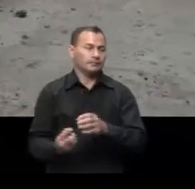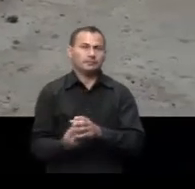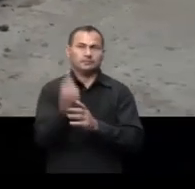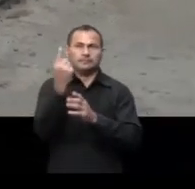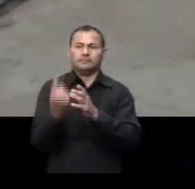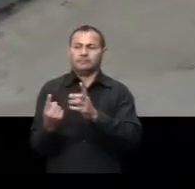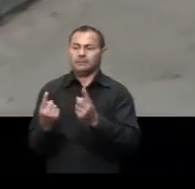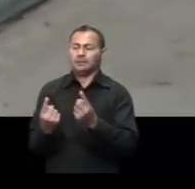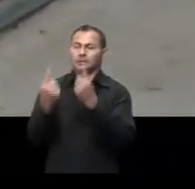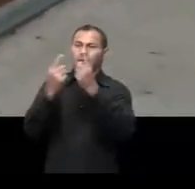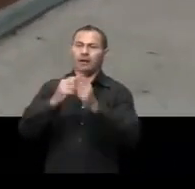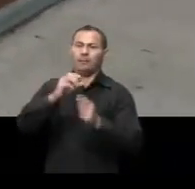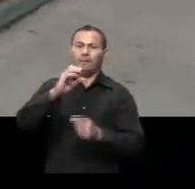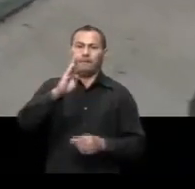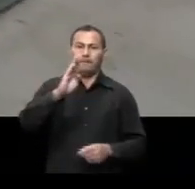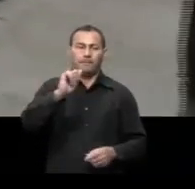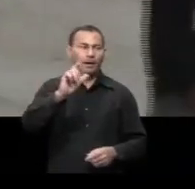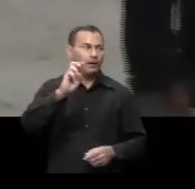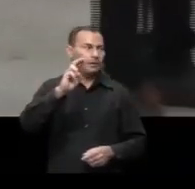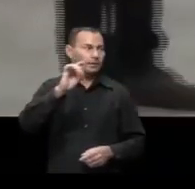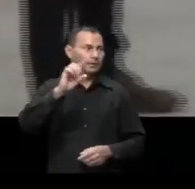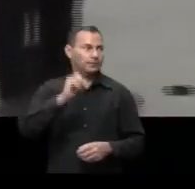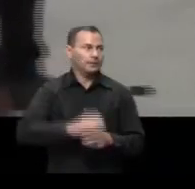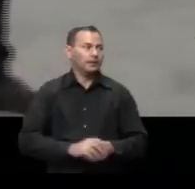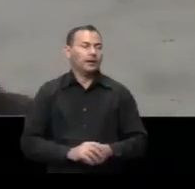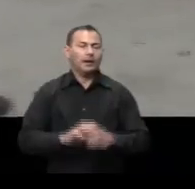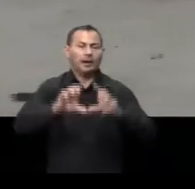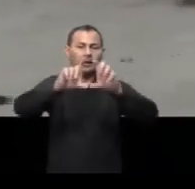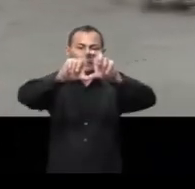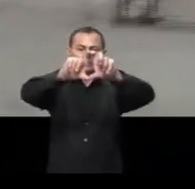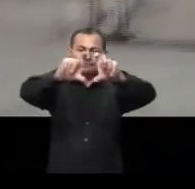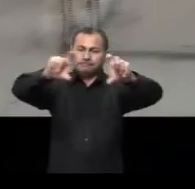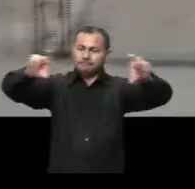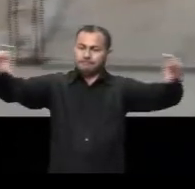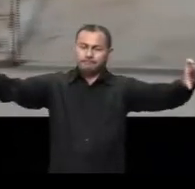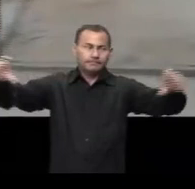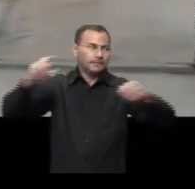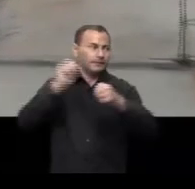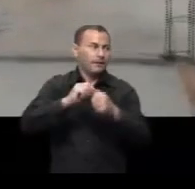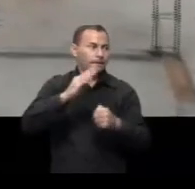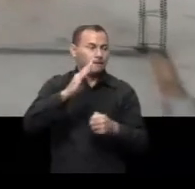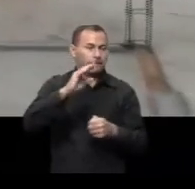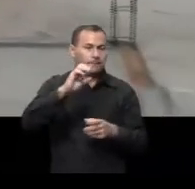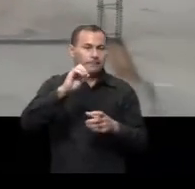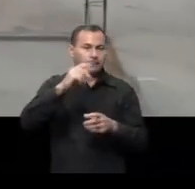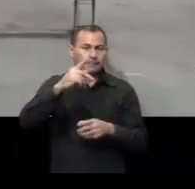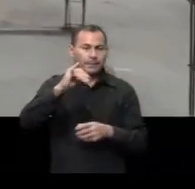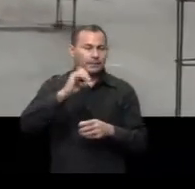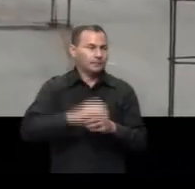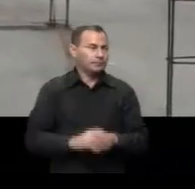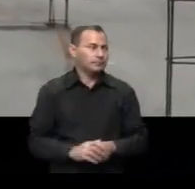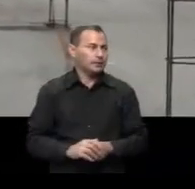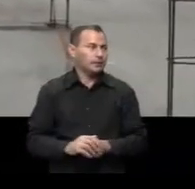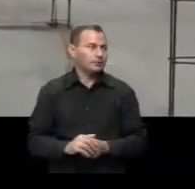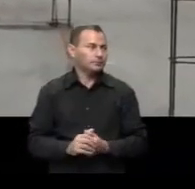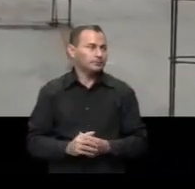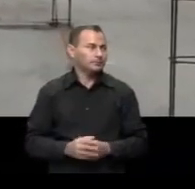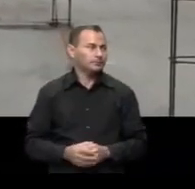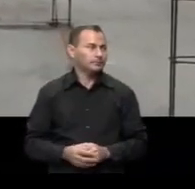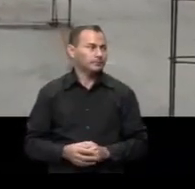estaca e já tem a baldrame ali, ó, constrói concreta viga baldrame e já faz o piso. Só que para um pouquinho o